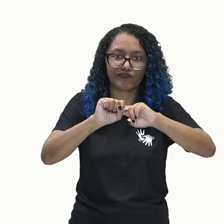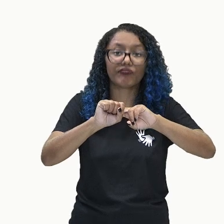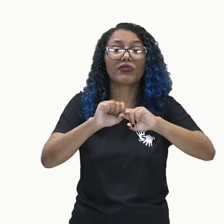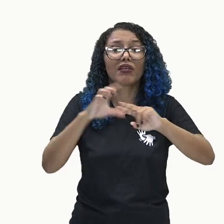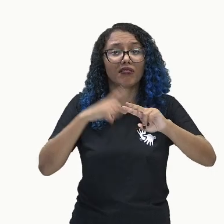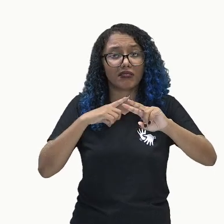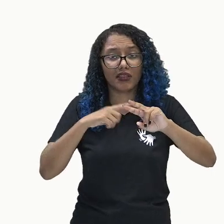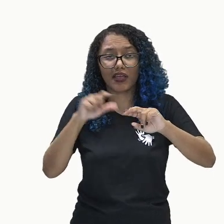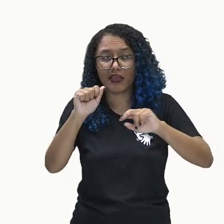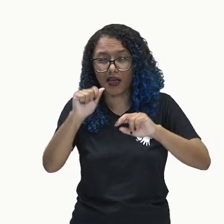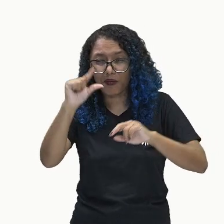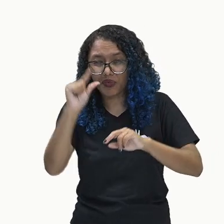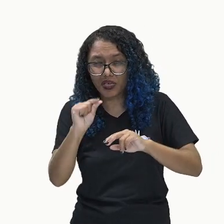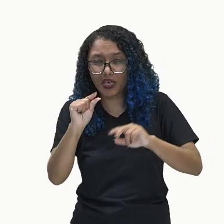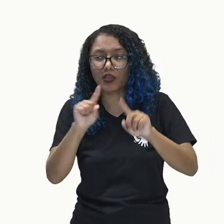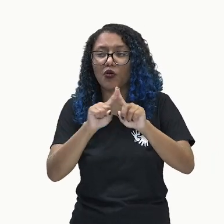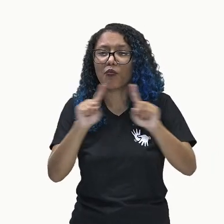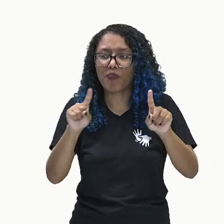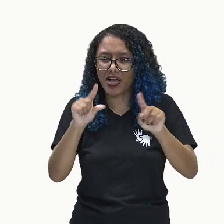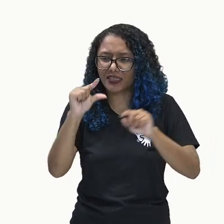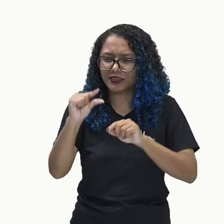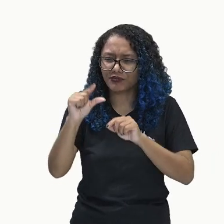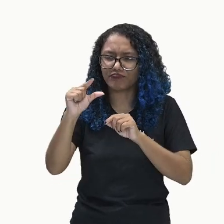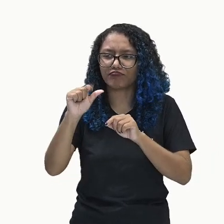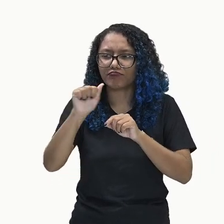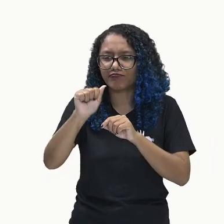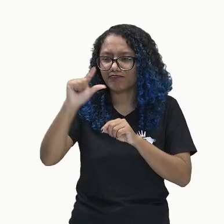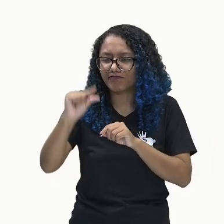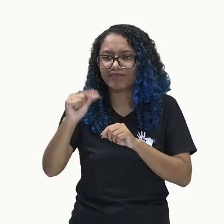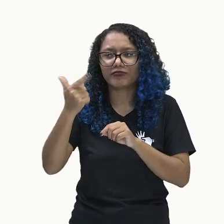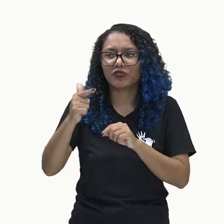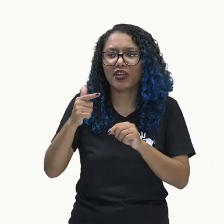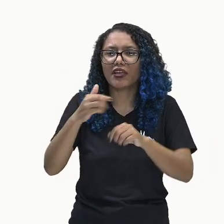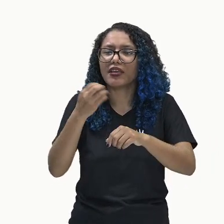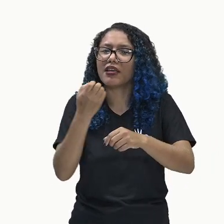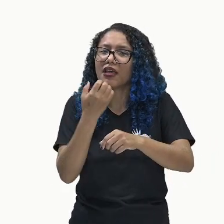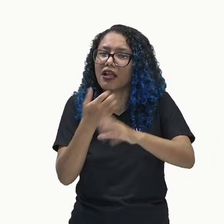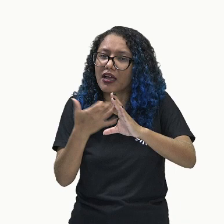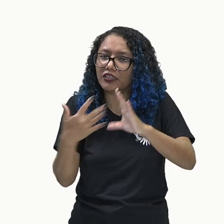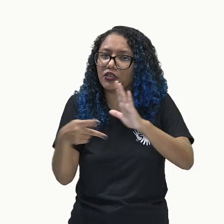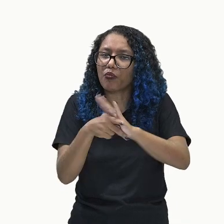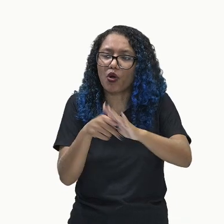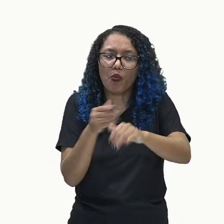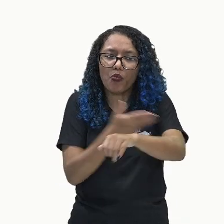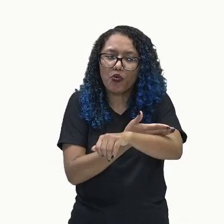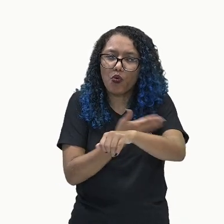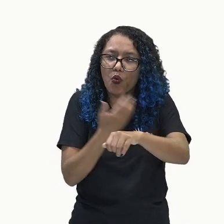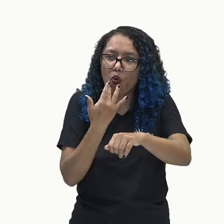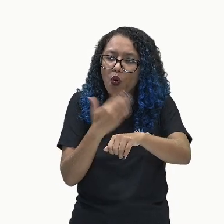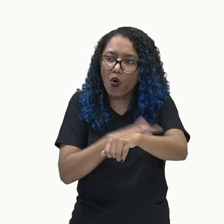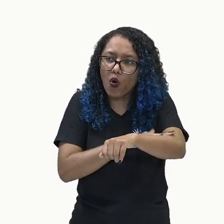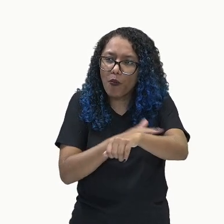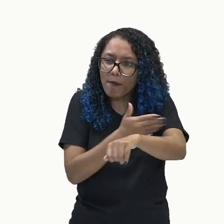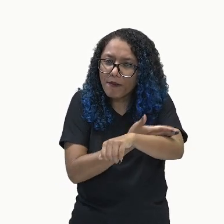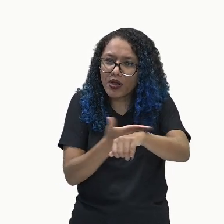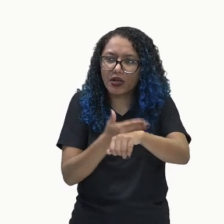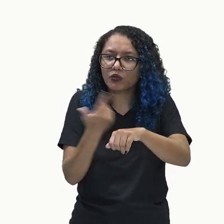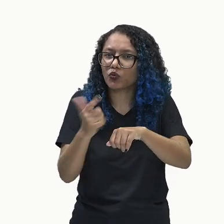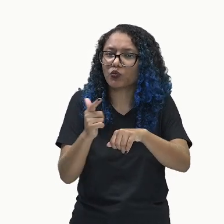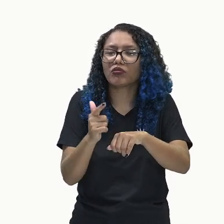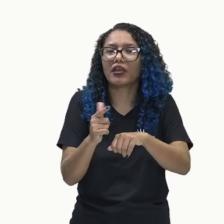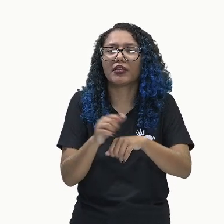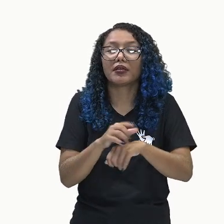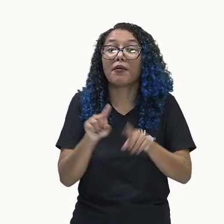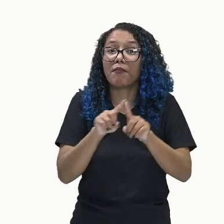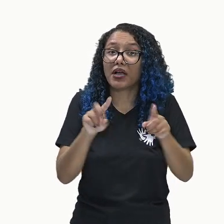vai ter a característica do albinismo. E o indivíduo sem albinismo, homozigoto, dominante, ele vai apresentar